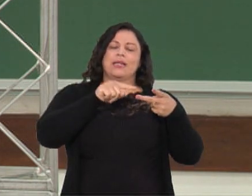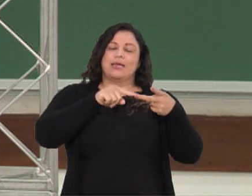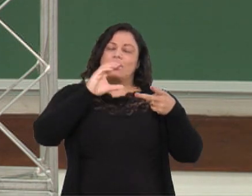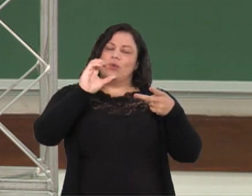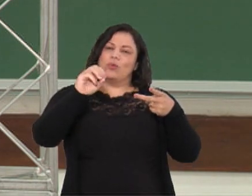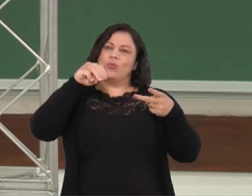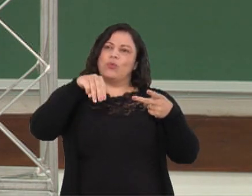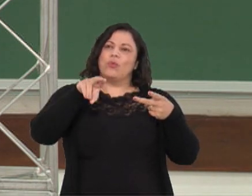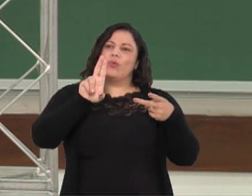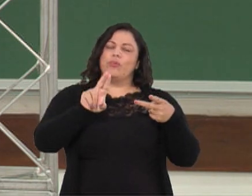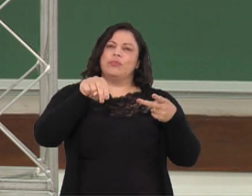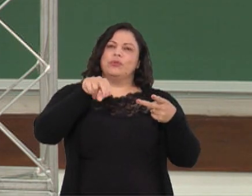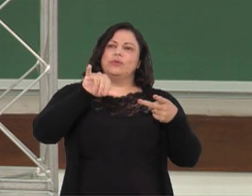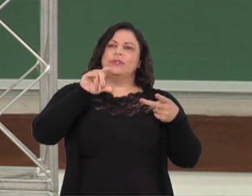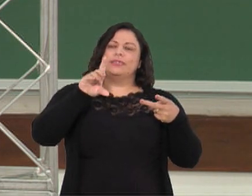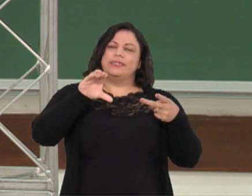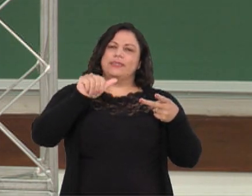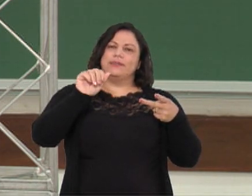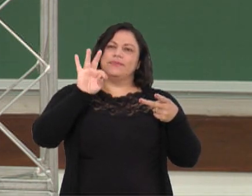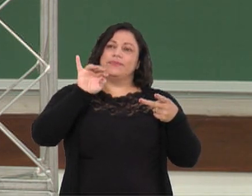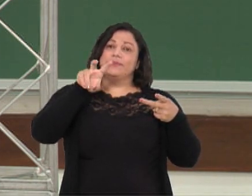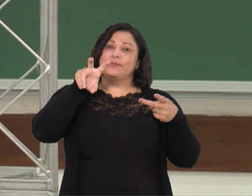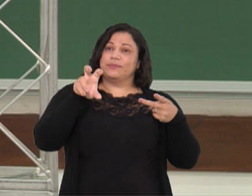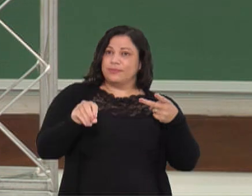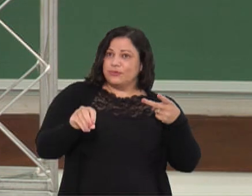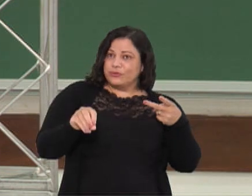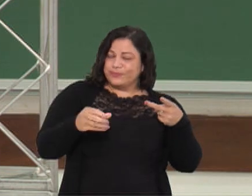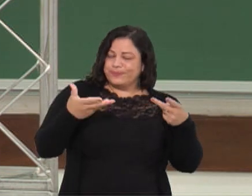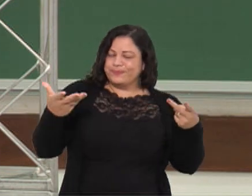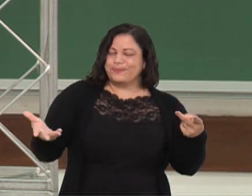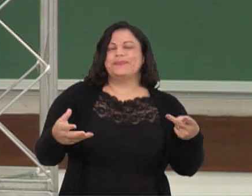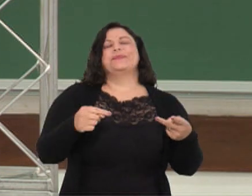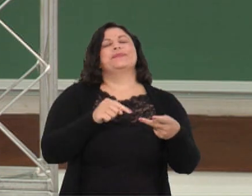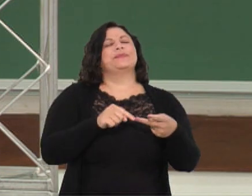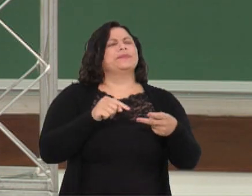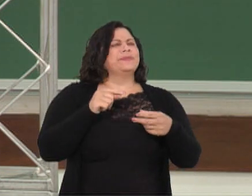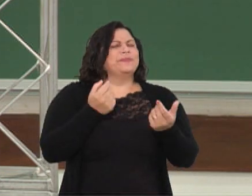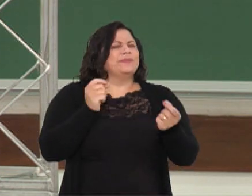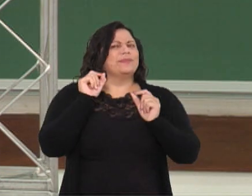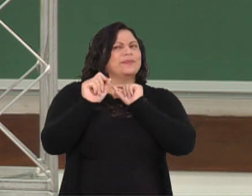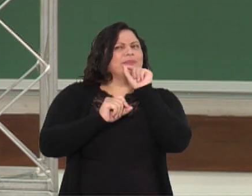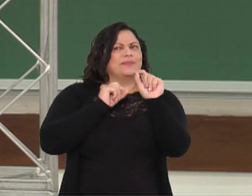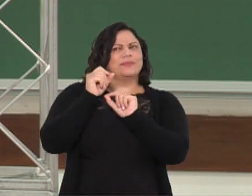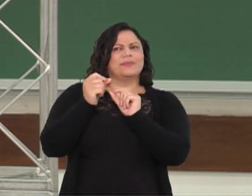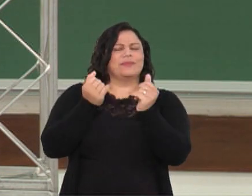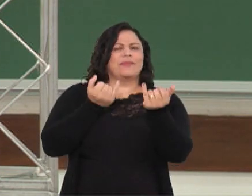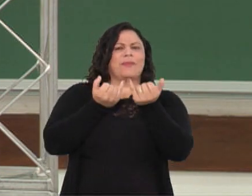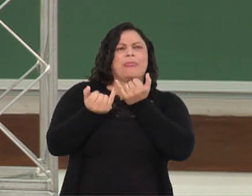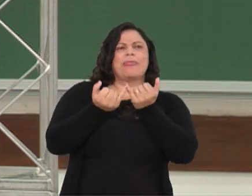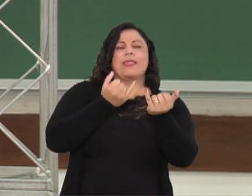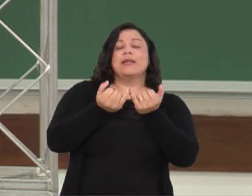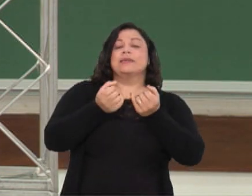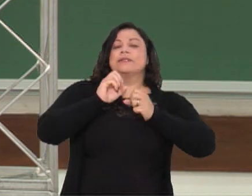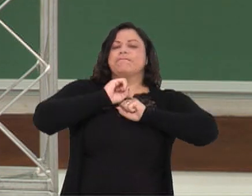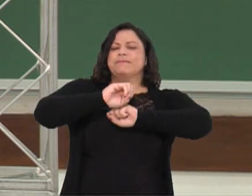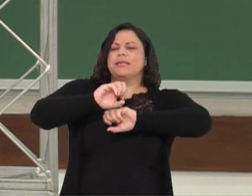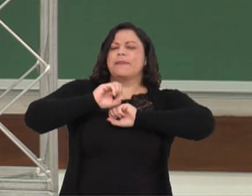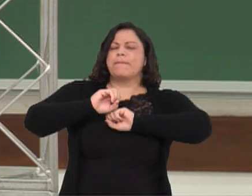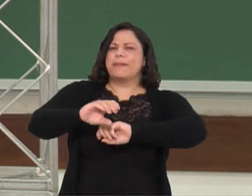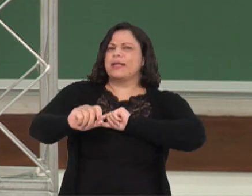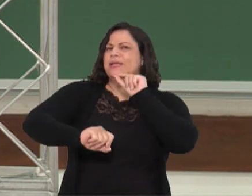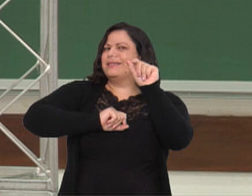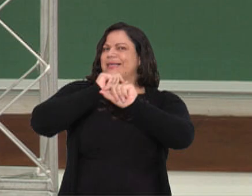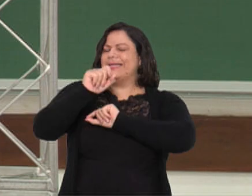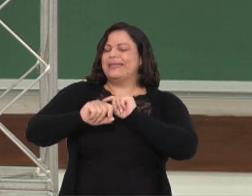com a parte de que semelhante ao que o Gramsci faz, de tentar